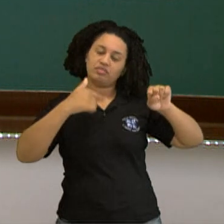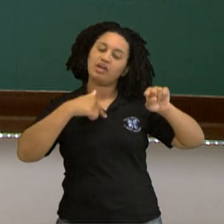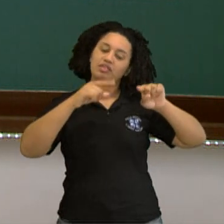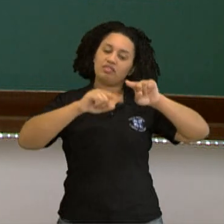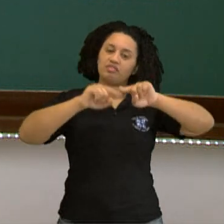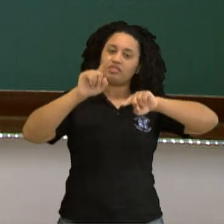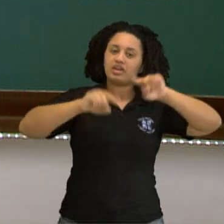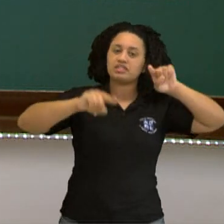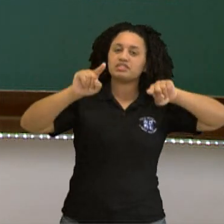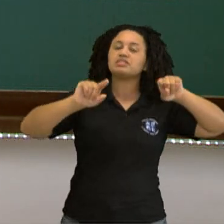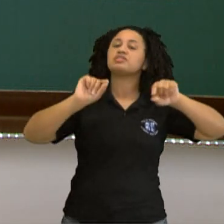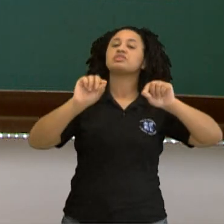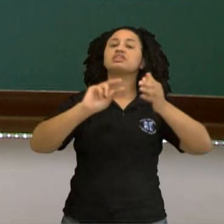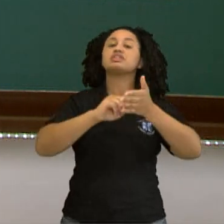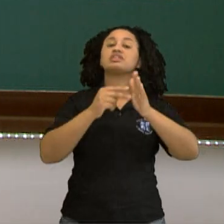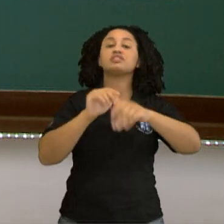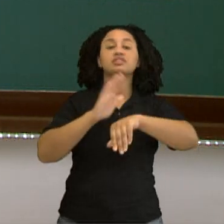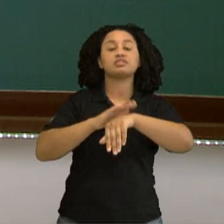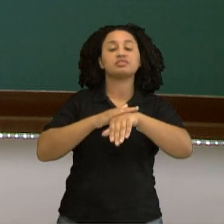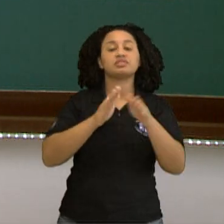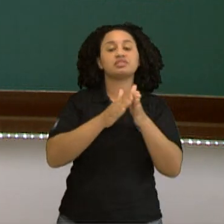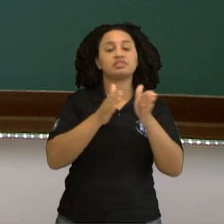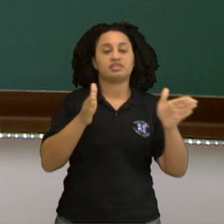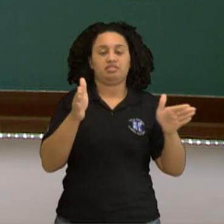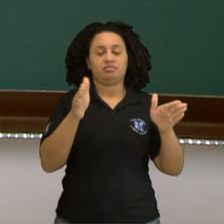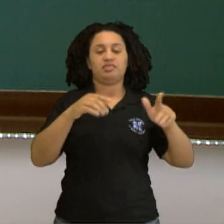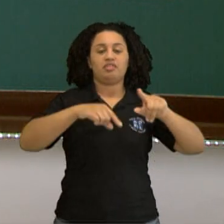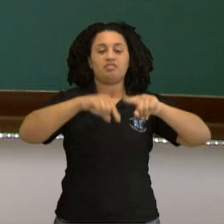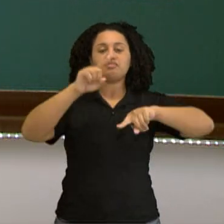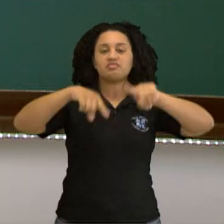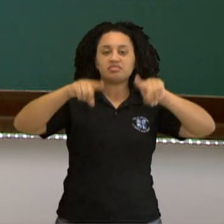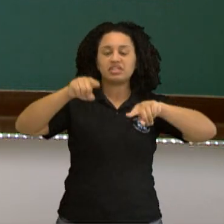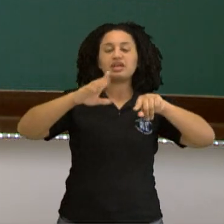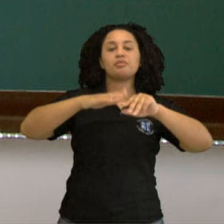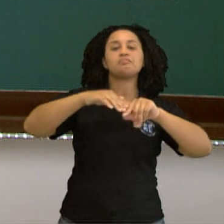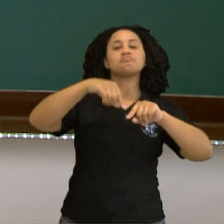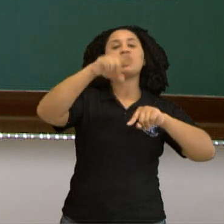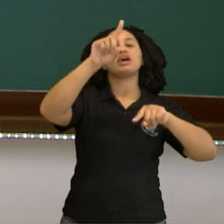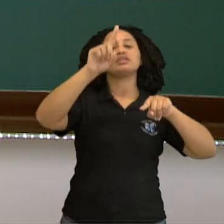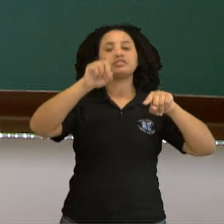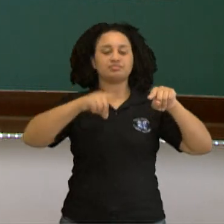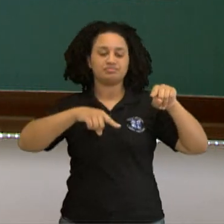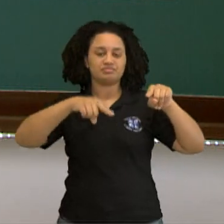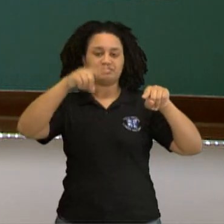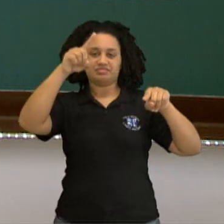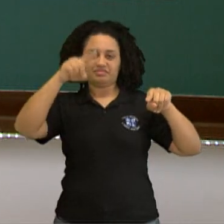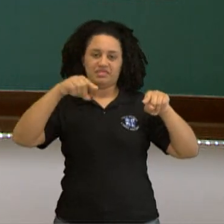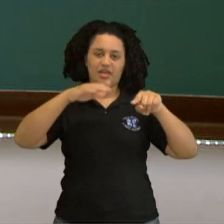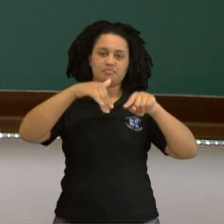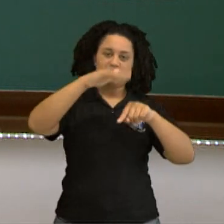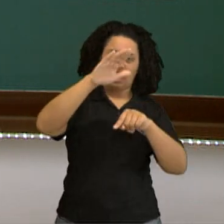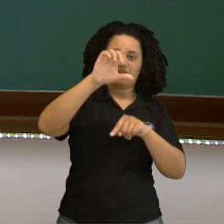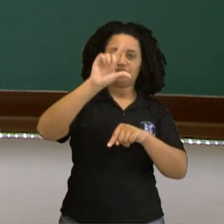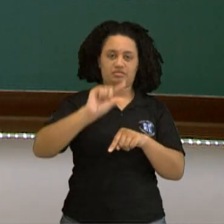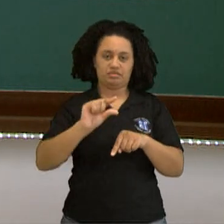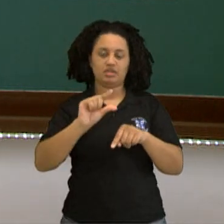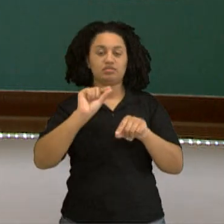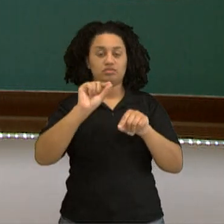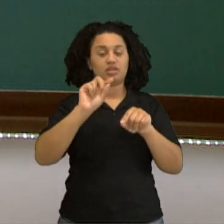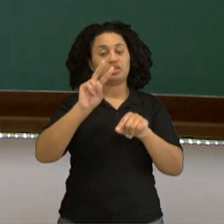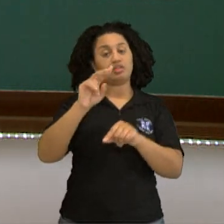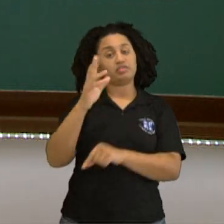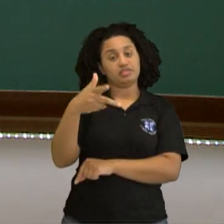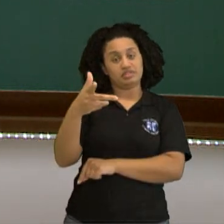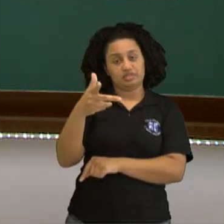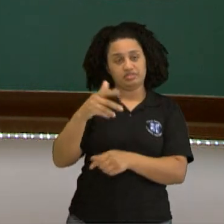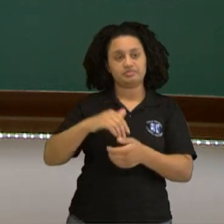está relacionado com o tempo, e variação ela representa aumento ou redução, nesse caso da velocidade.